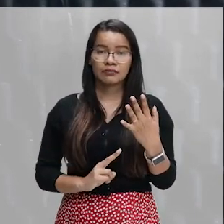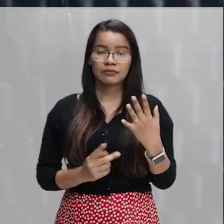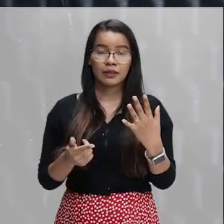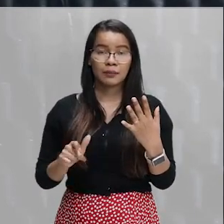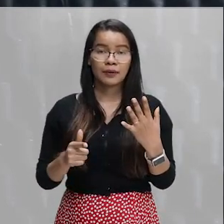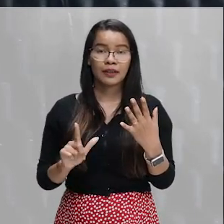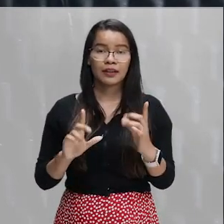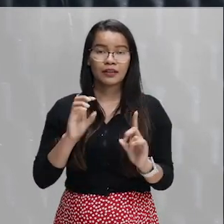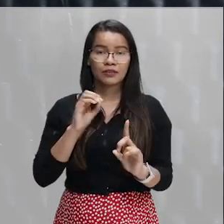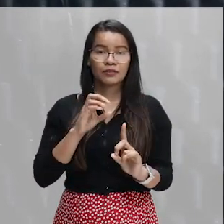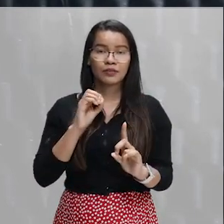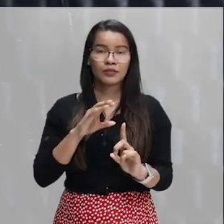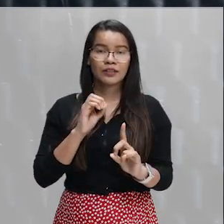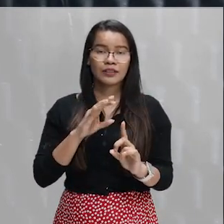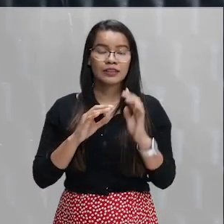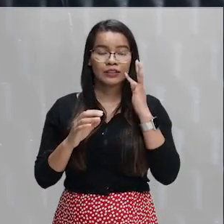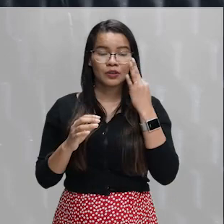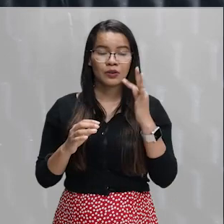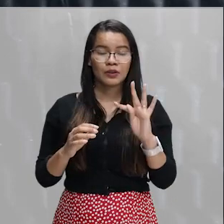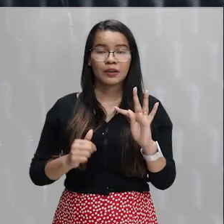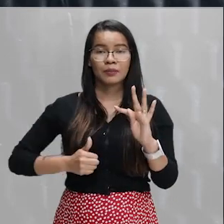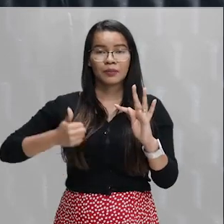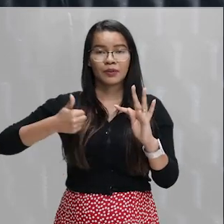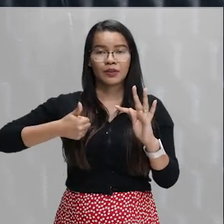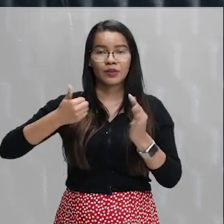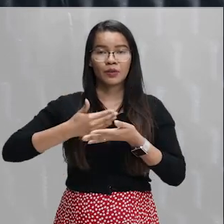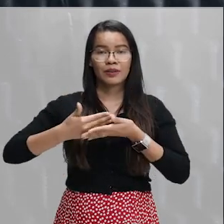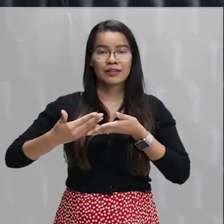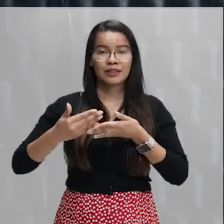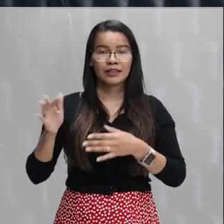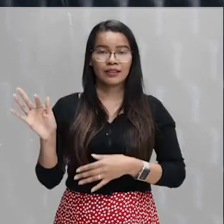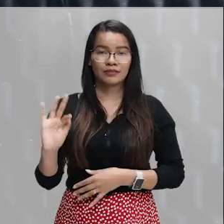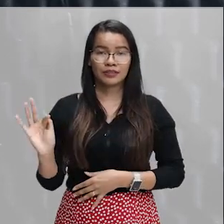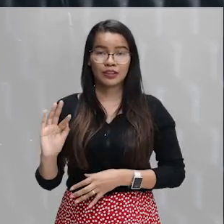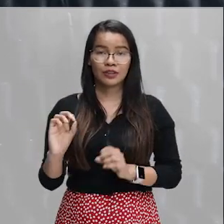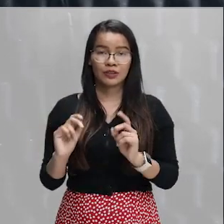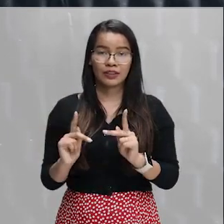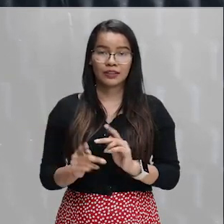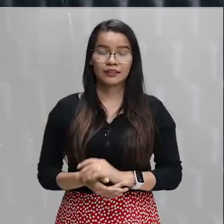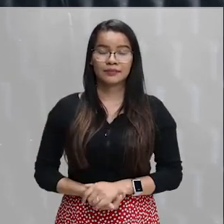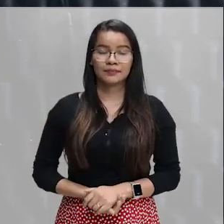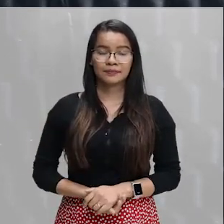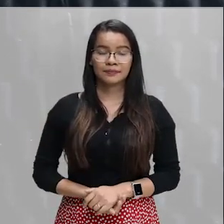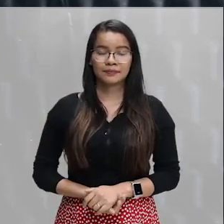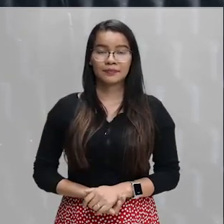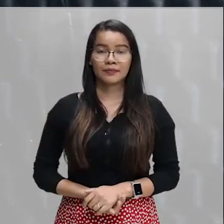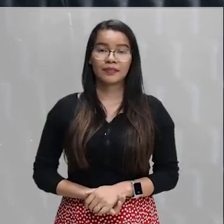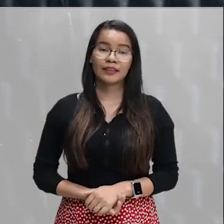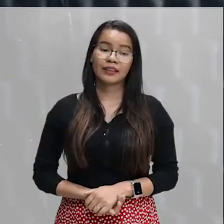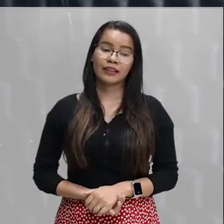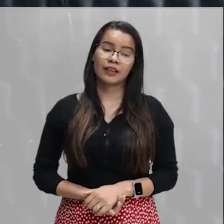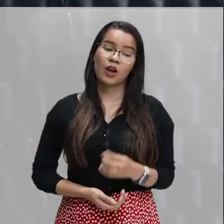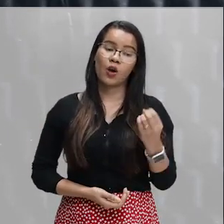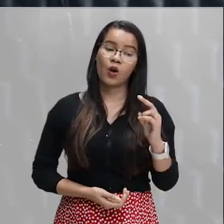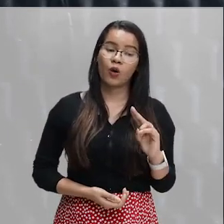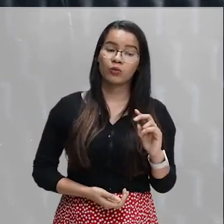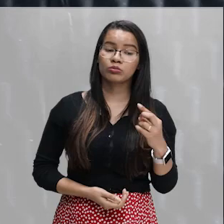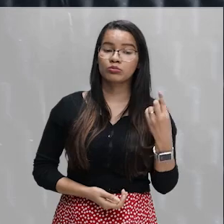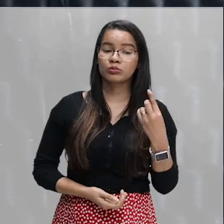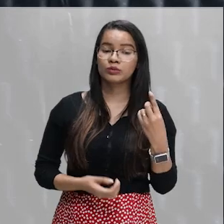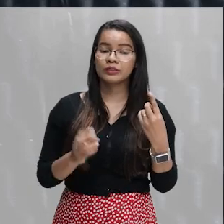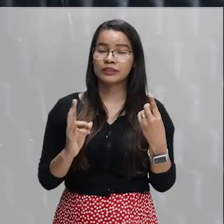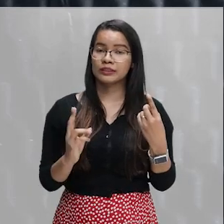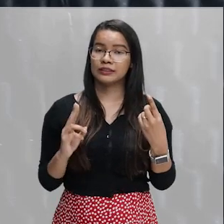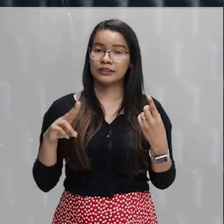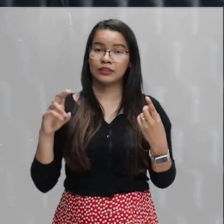a influência das teorias positivistas que nasceram lá na França, tá bom? E 1 e 5, qual